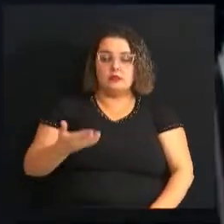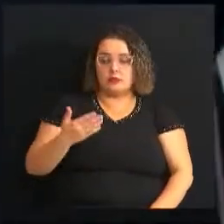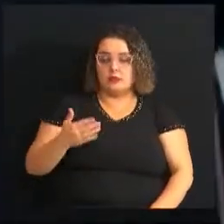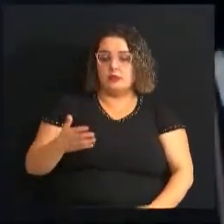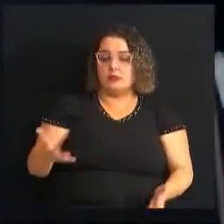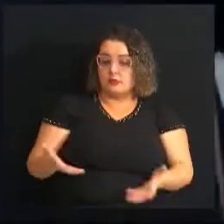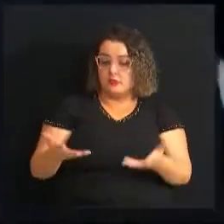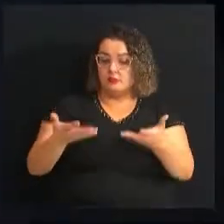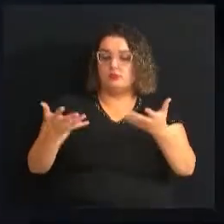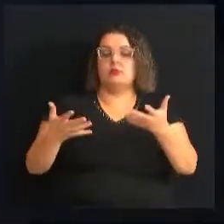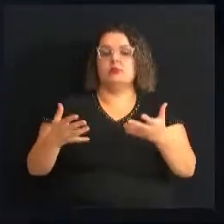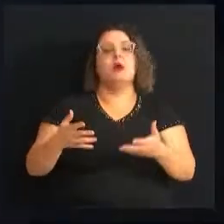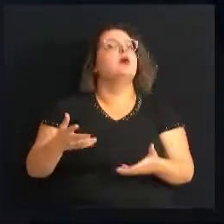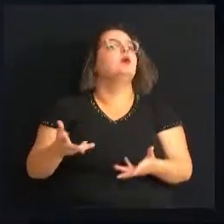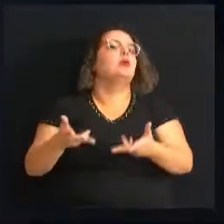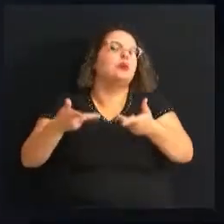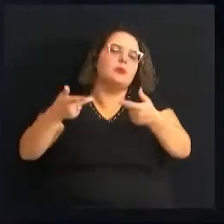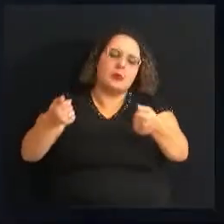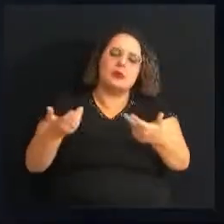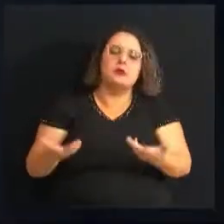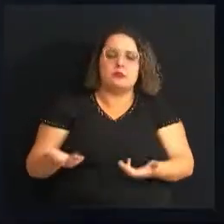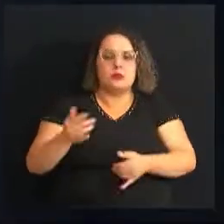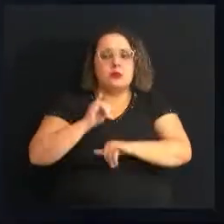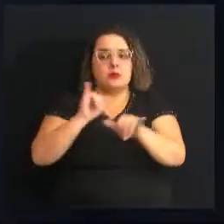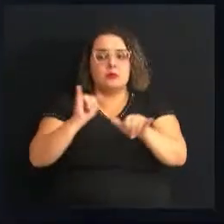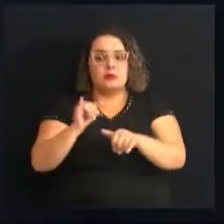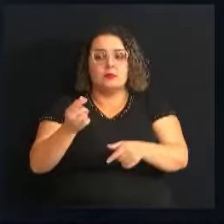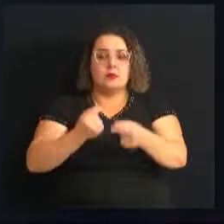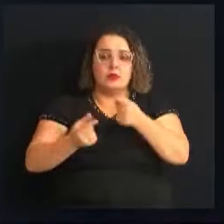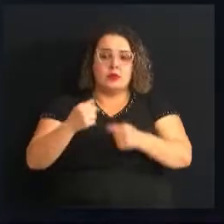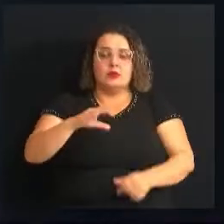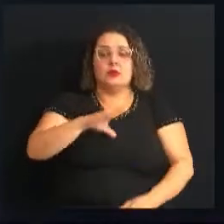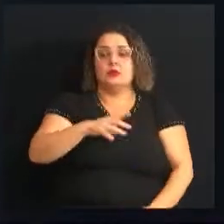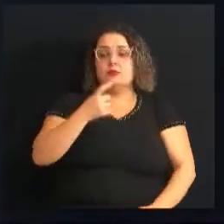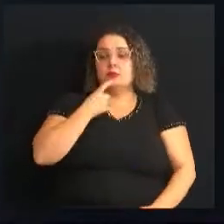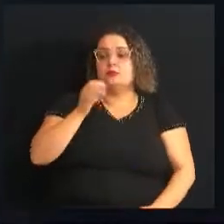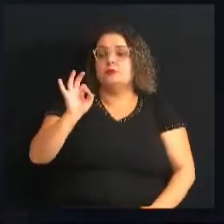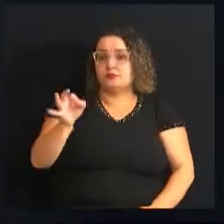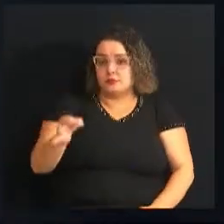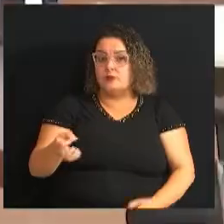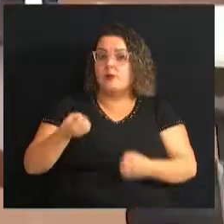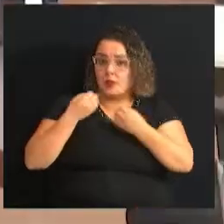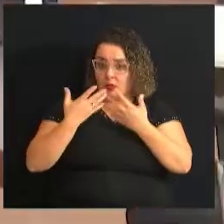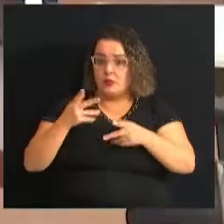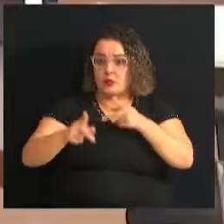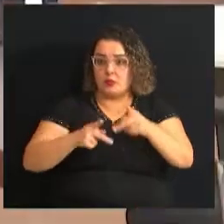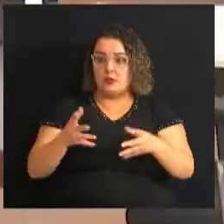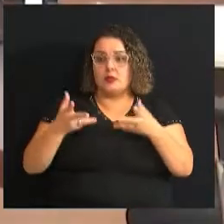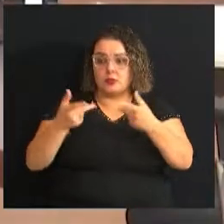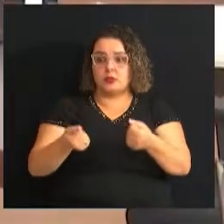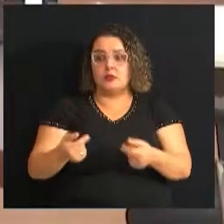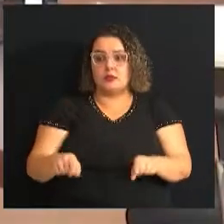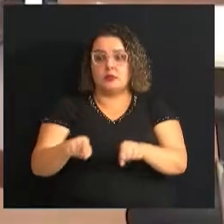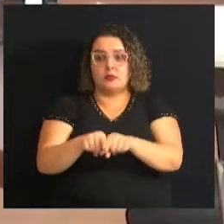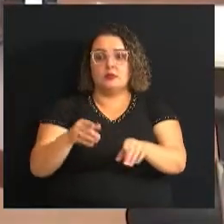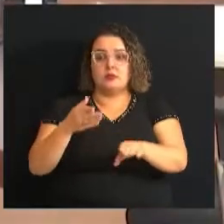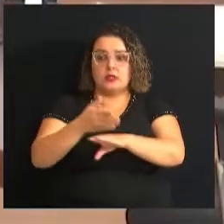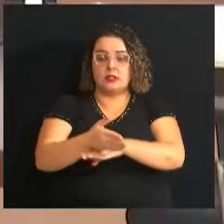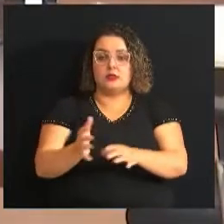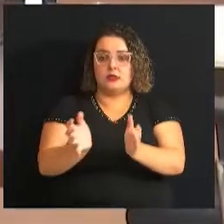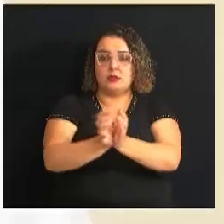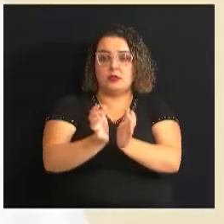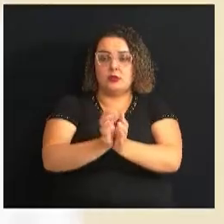teremos notícias maravilhosas para a finança da cidade e que, sem dúvida nenhuma, isso vai ser bom para a população toda. Também fazem parte da comissão